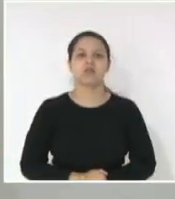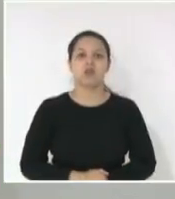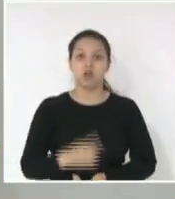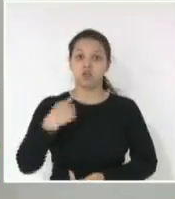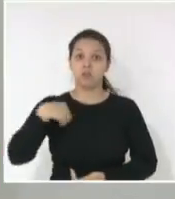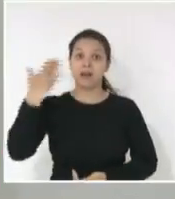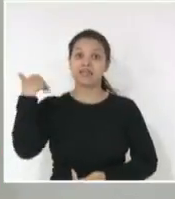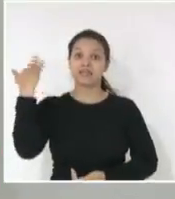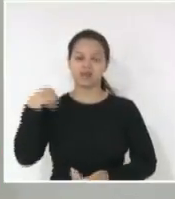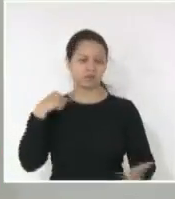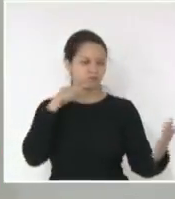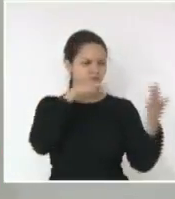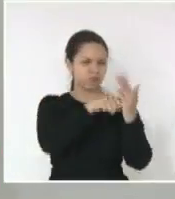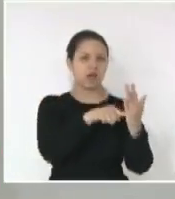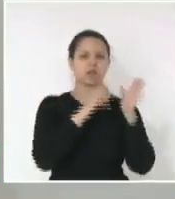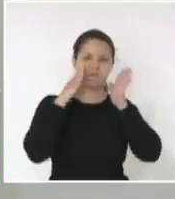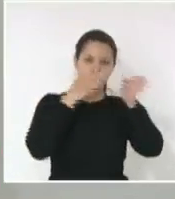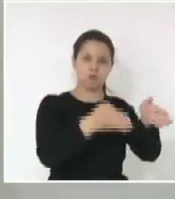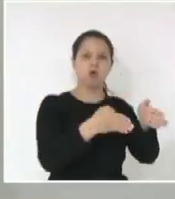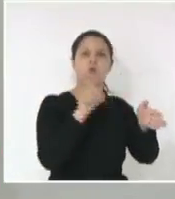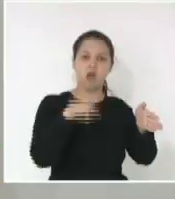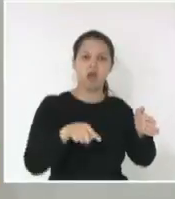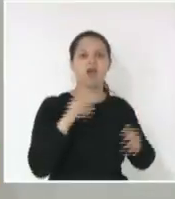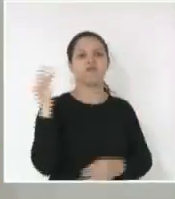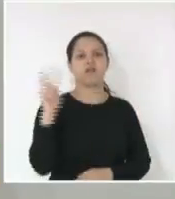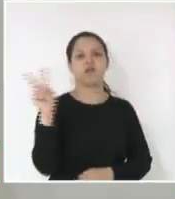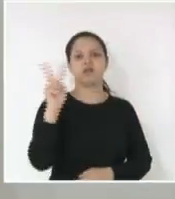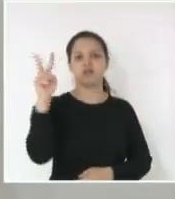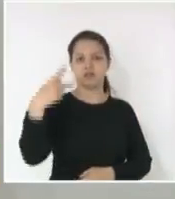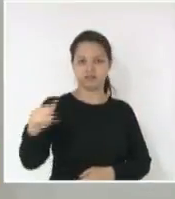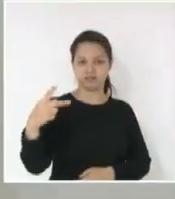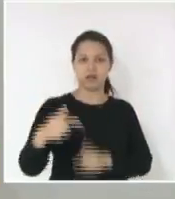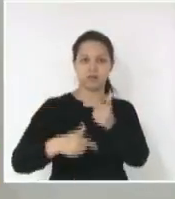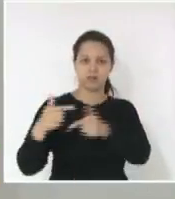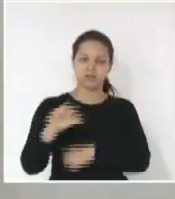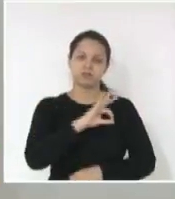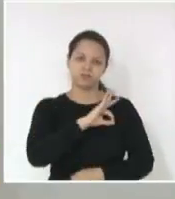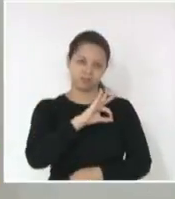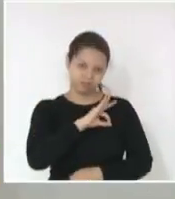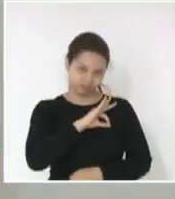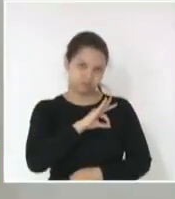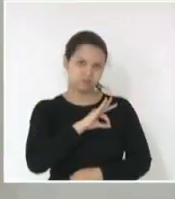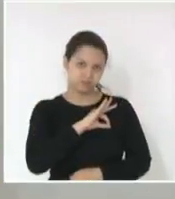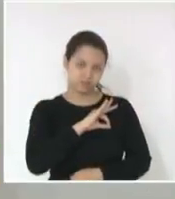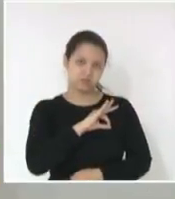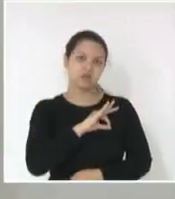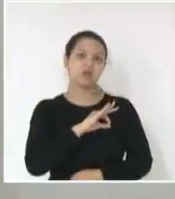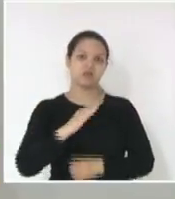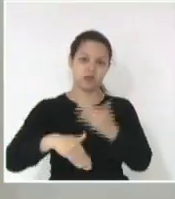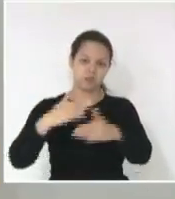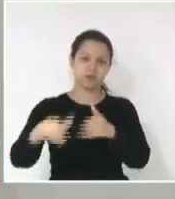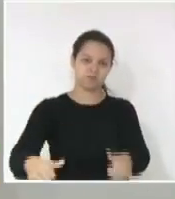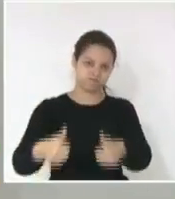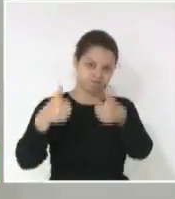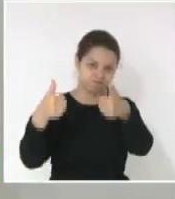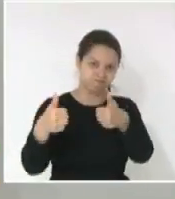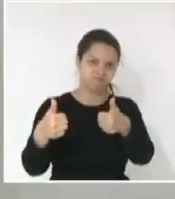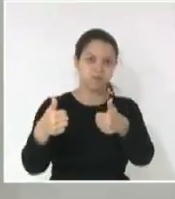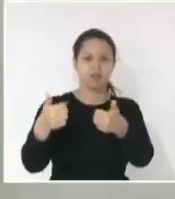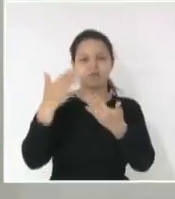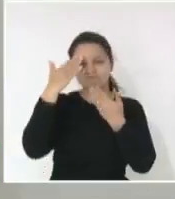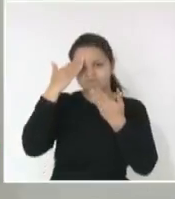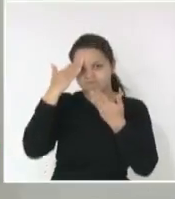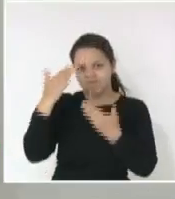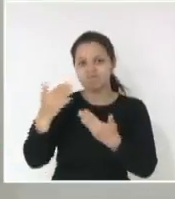na época, essa valorização, e essa valorização dá resultado. Gratidão,